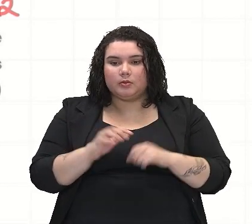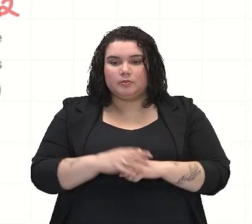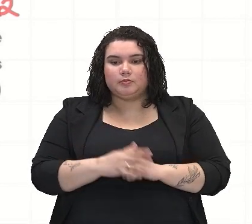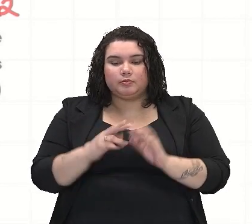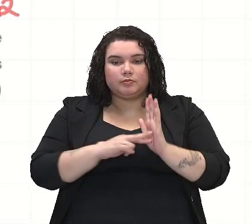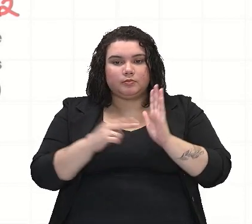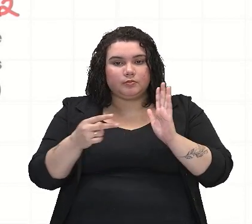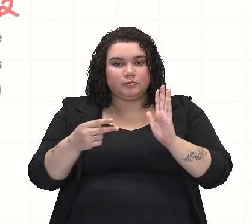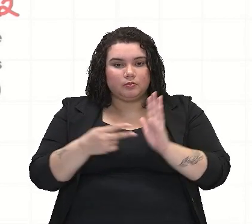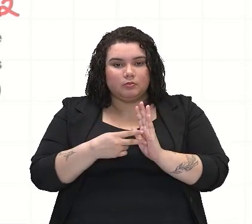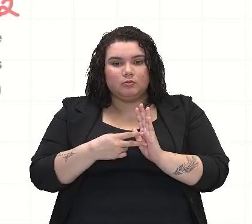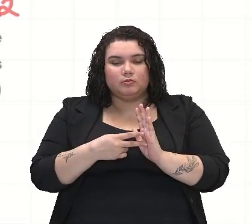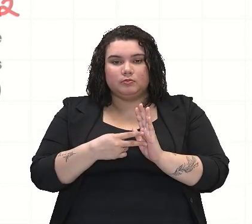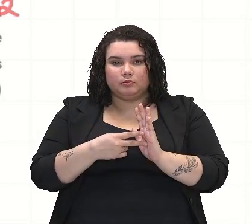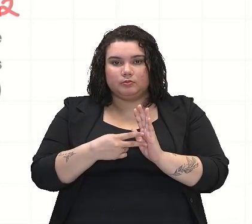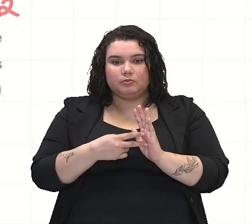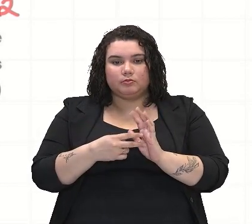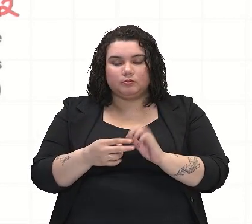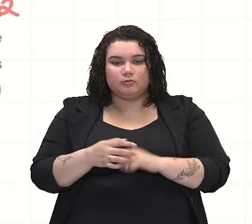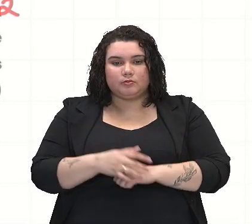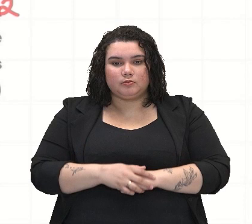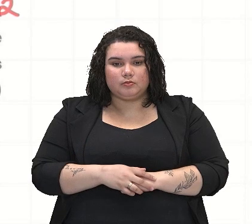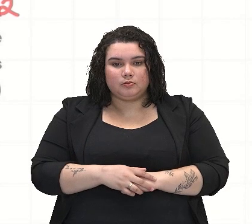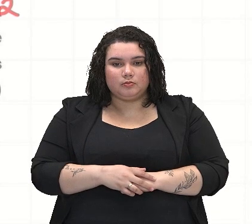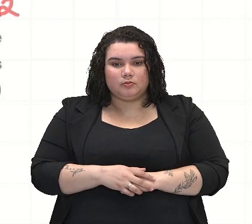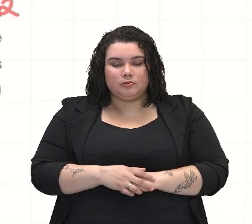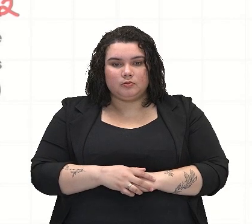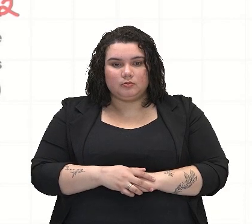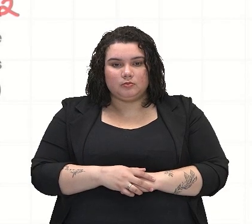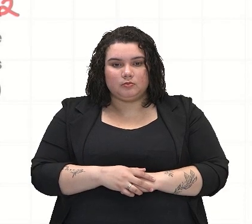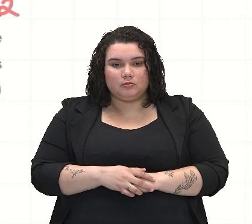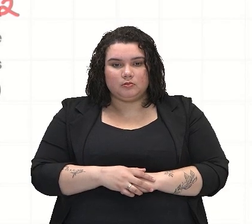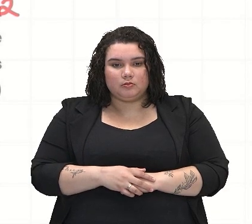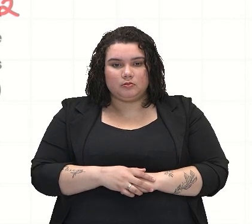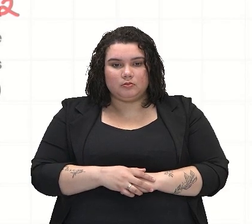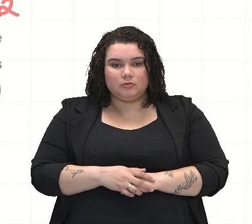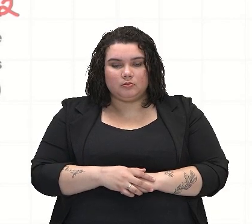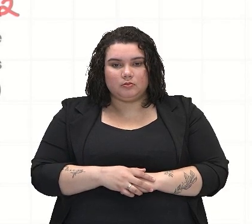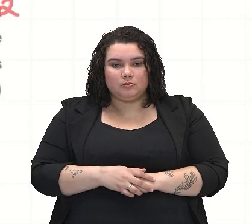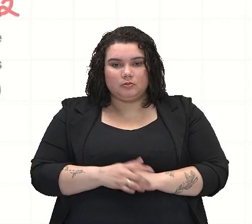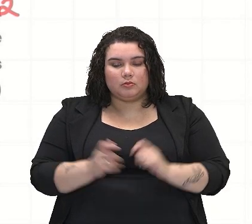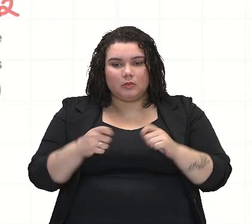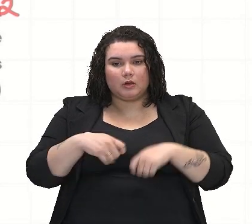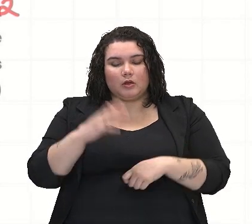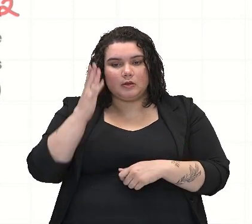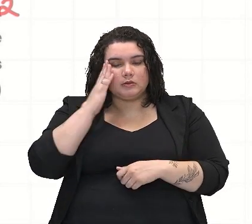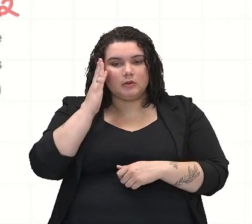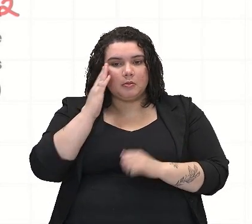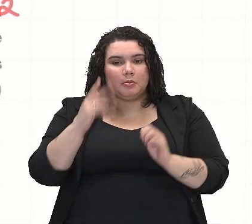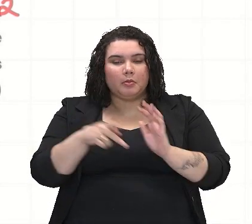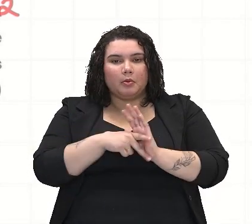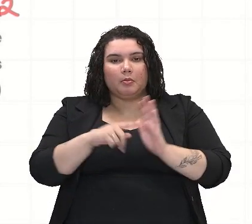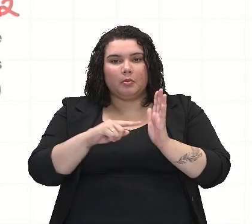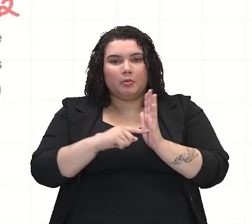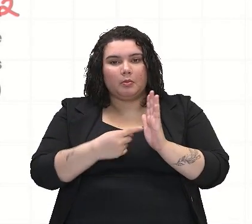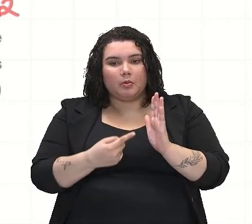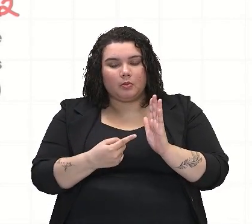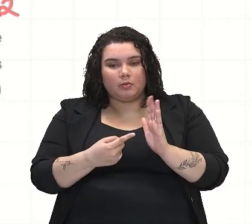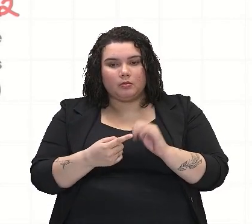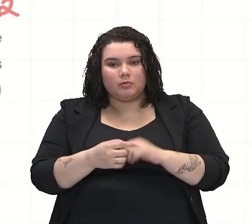significa o que, que nós podemos dizer, né, desses pontos aqui, desse